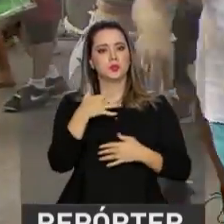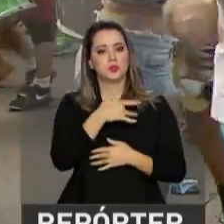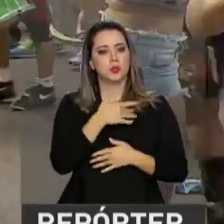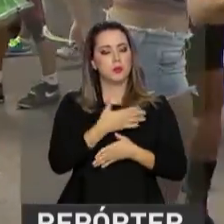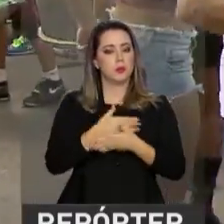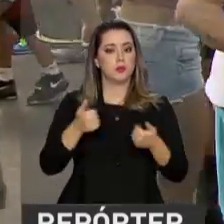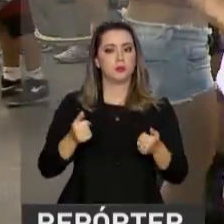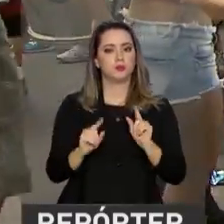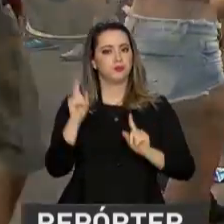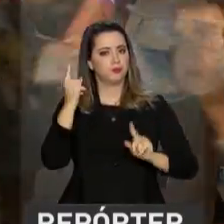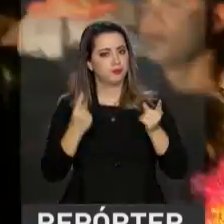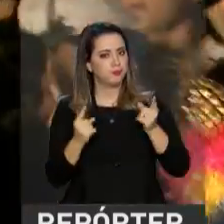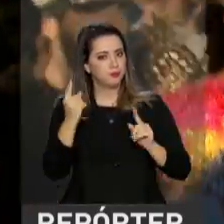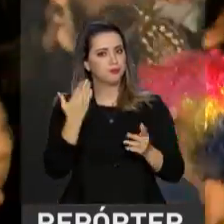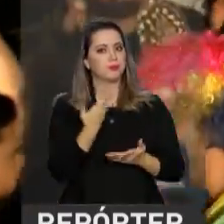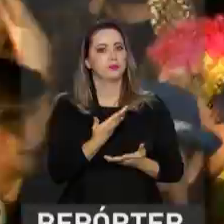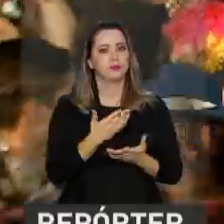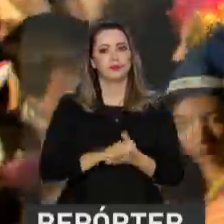carnaval devem